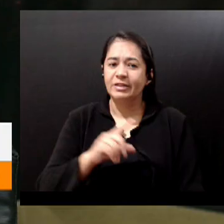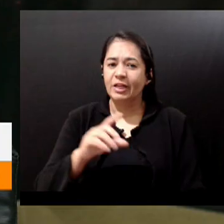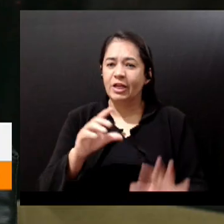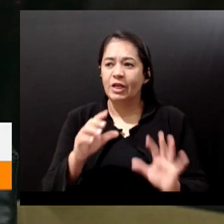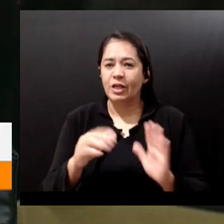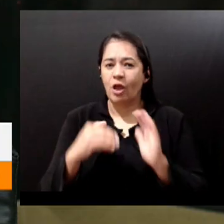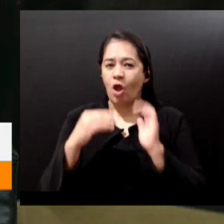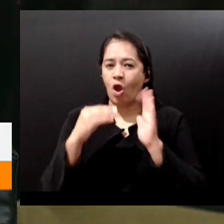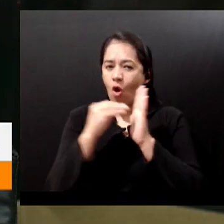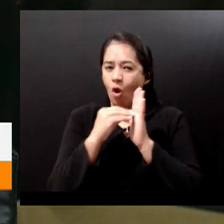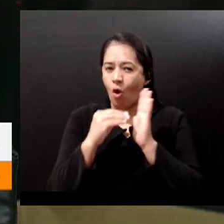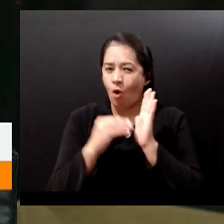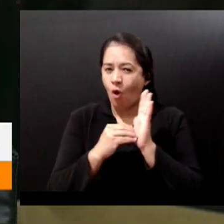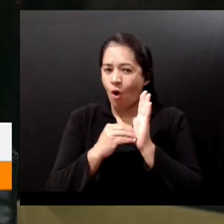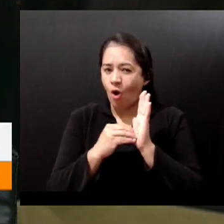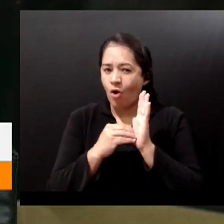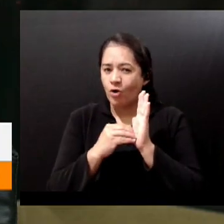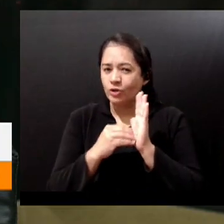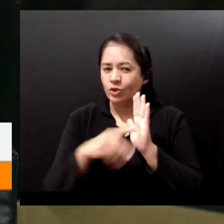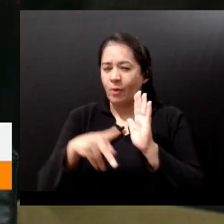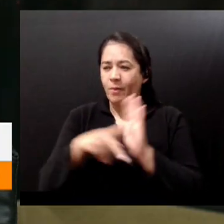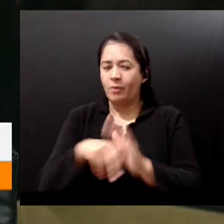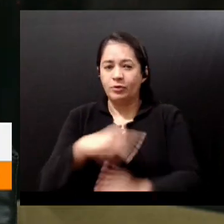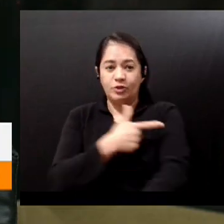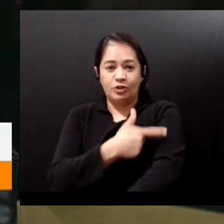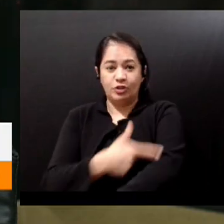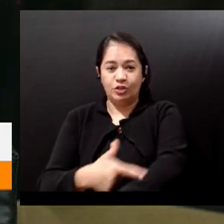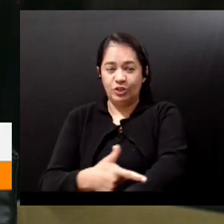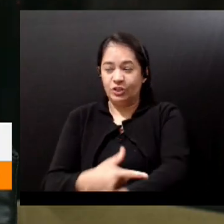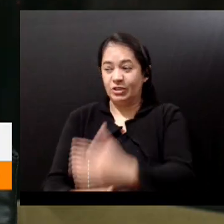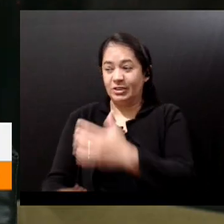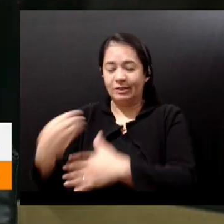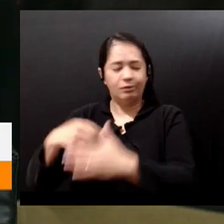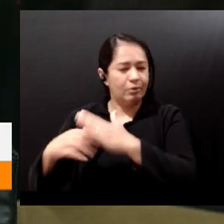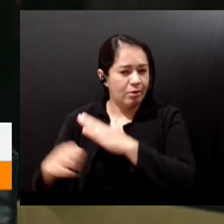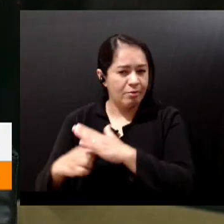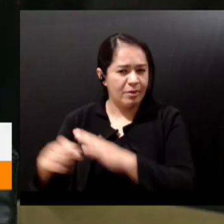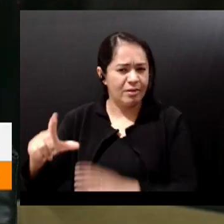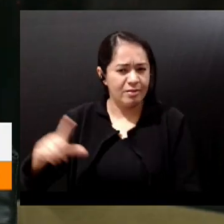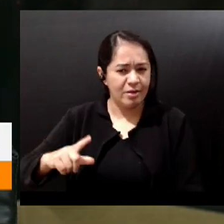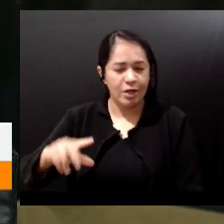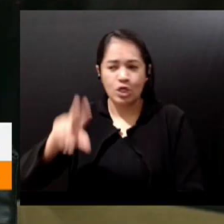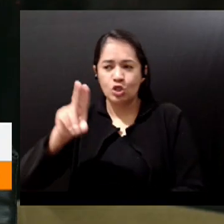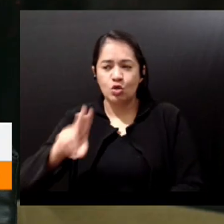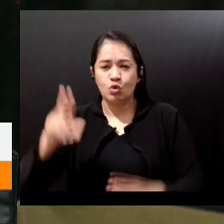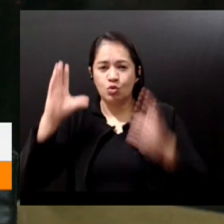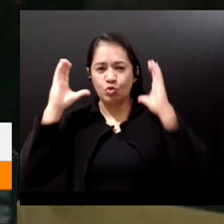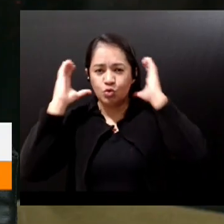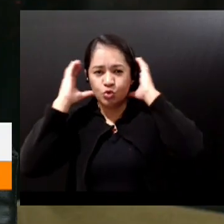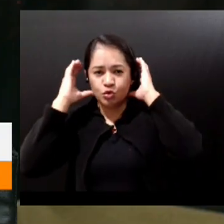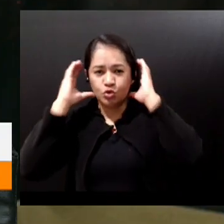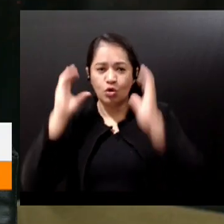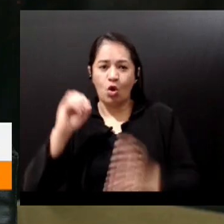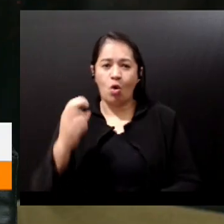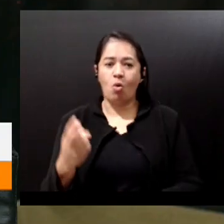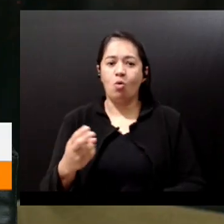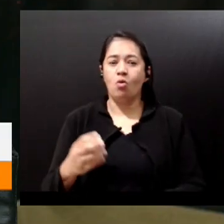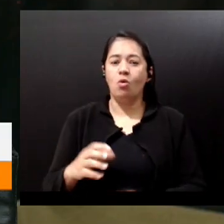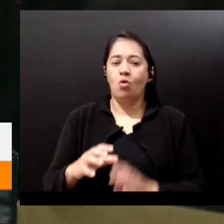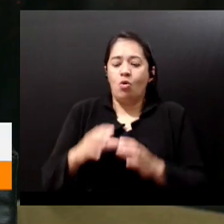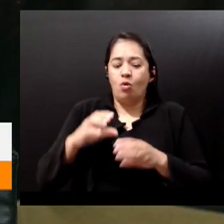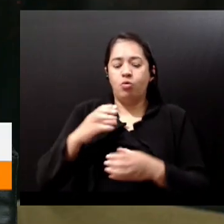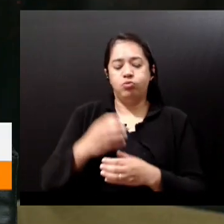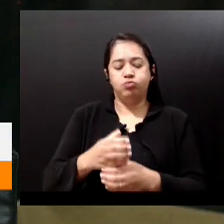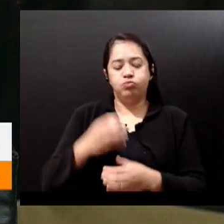etiqueta corporativa, assim, tem sobre, o uso de fone ou caixas de som no ambiente? Tem,